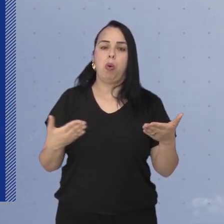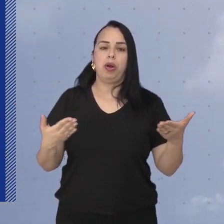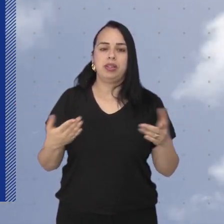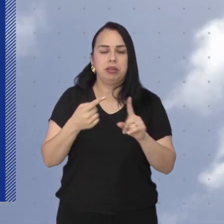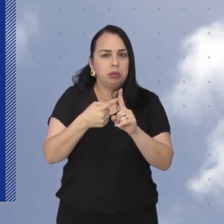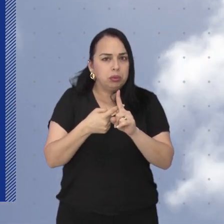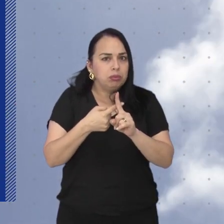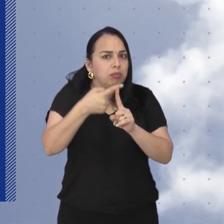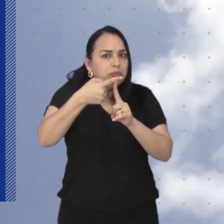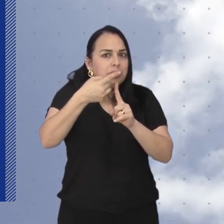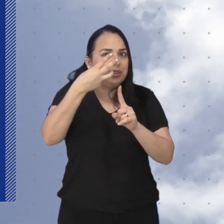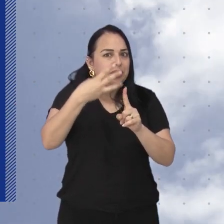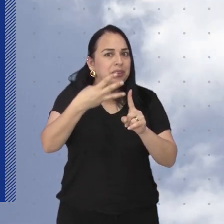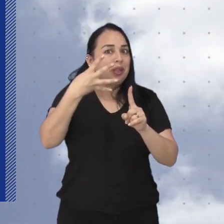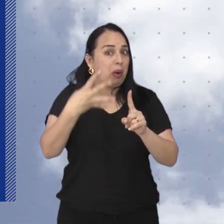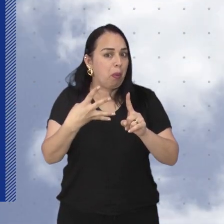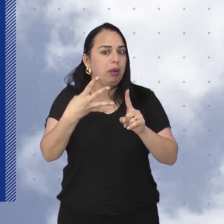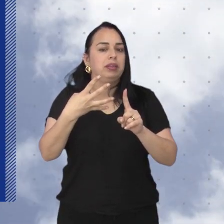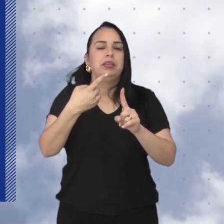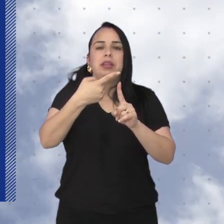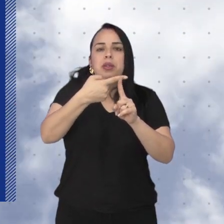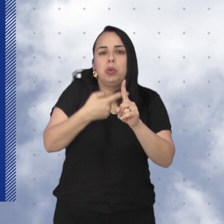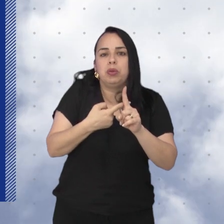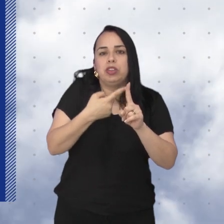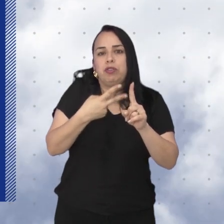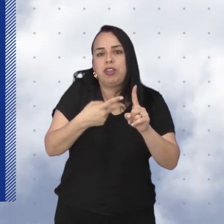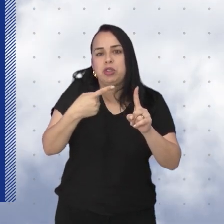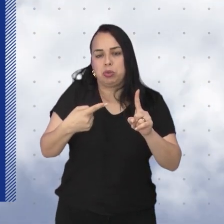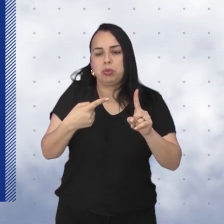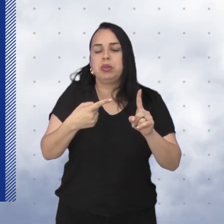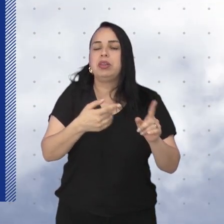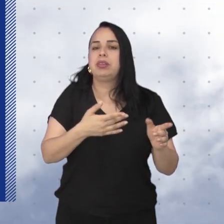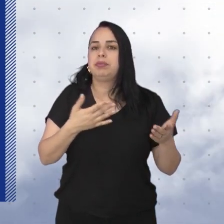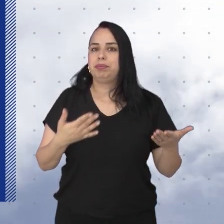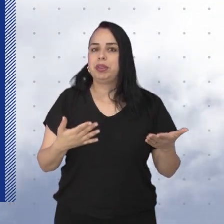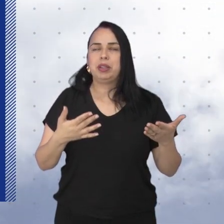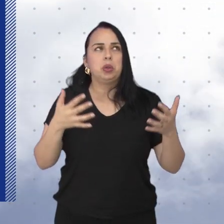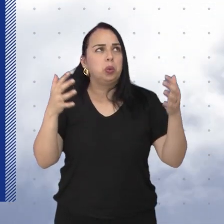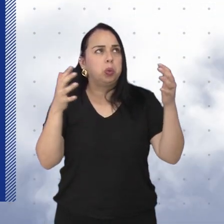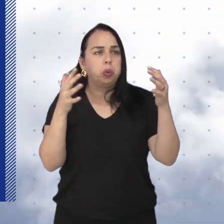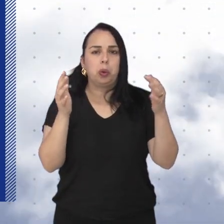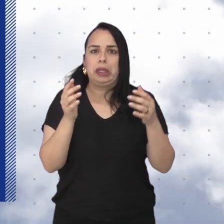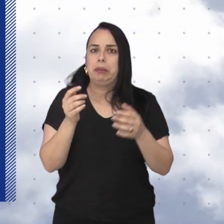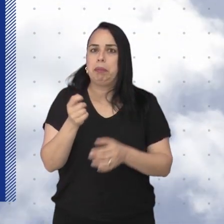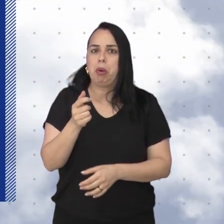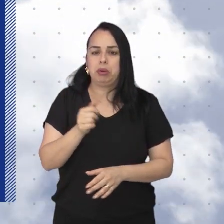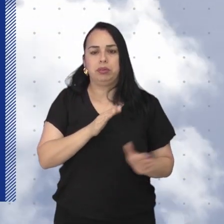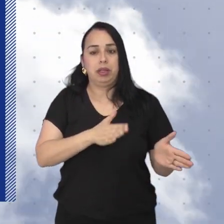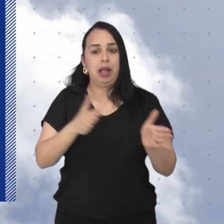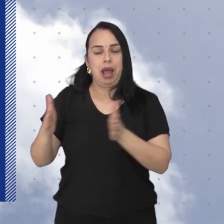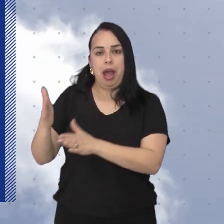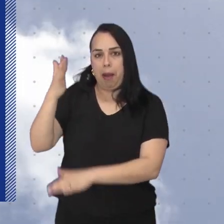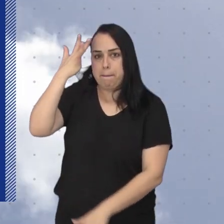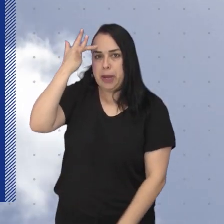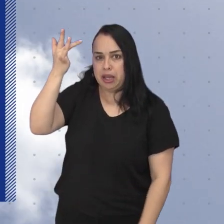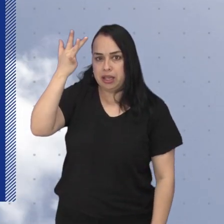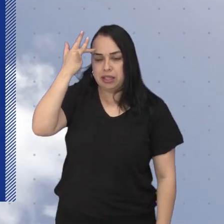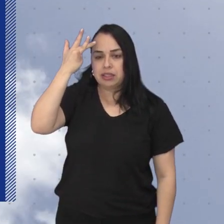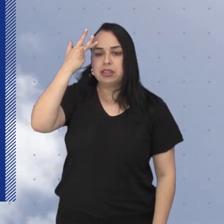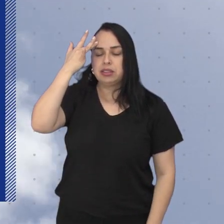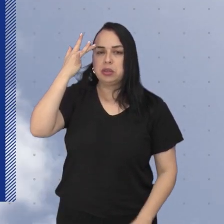hoje, segunda-feira, a máxima esperada é de 34 e a mínima de 21 graus, com pouca chance de chover. Para